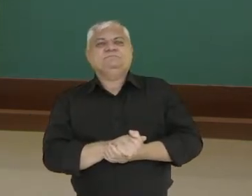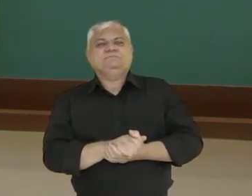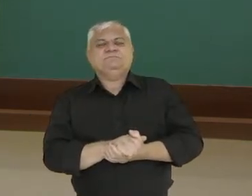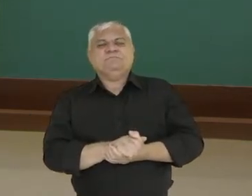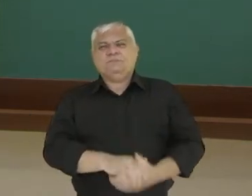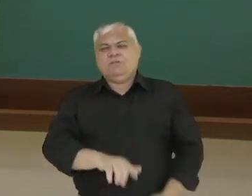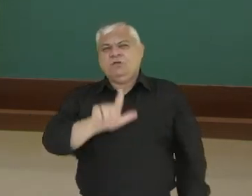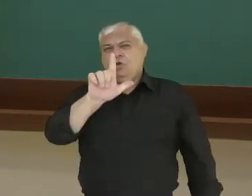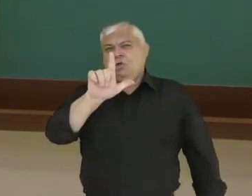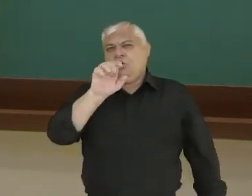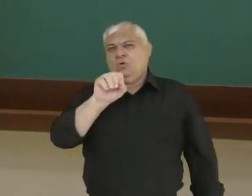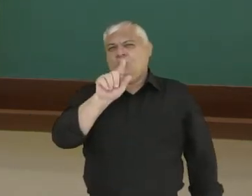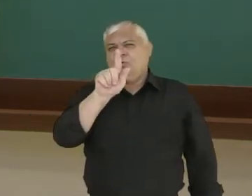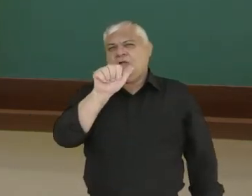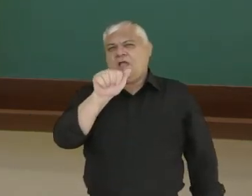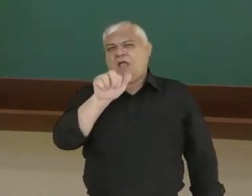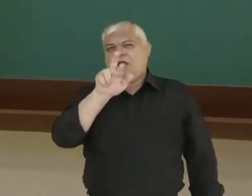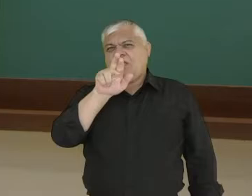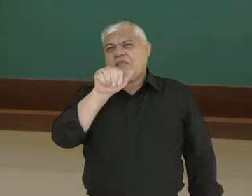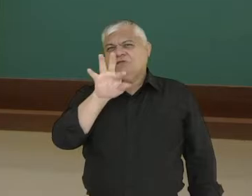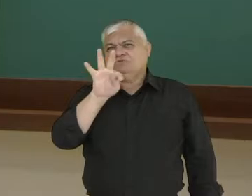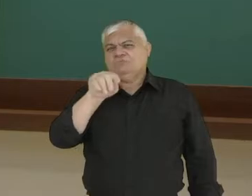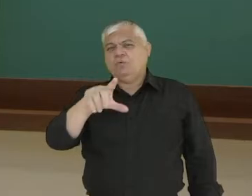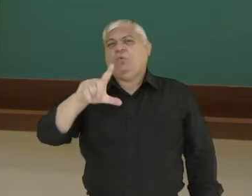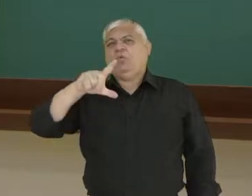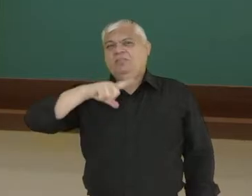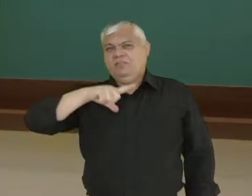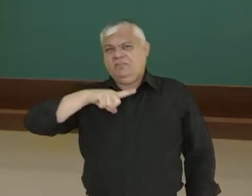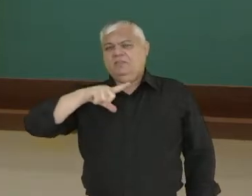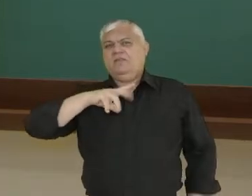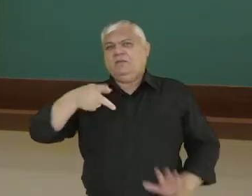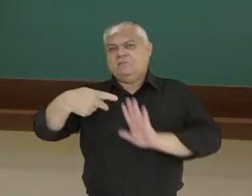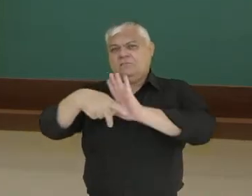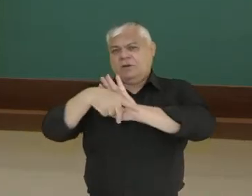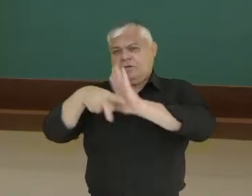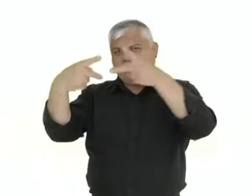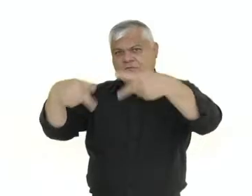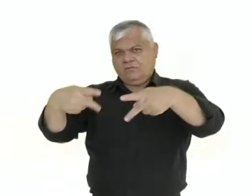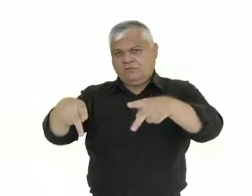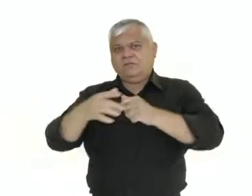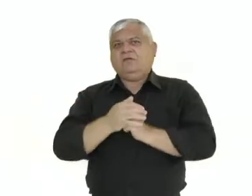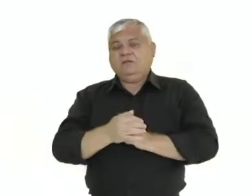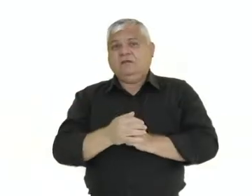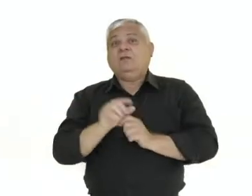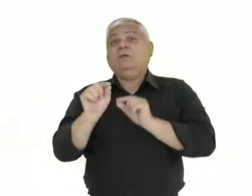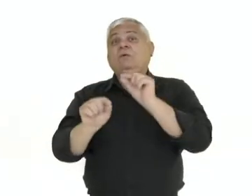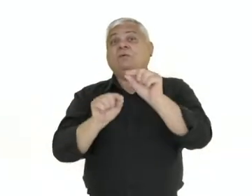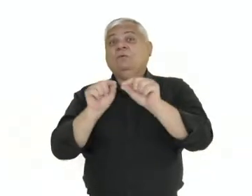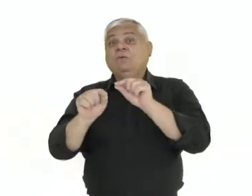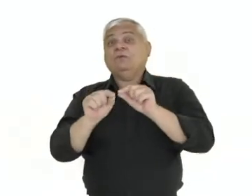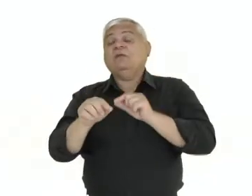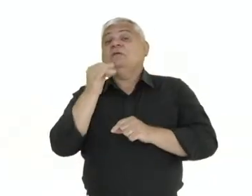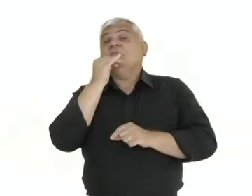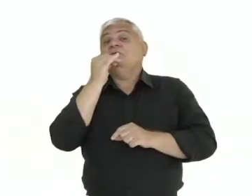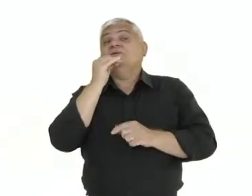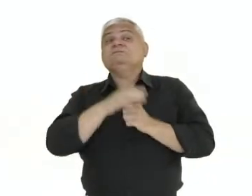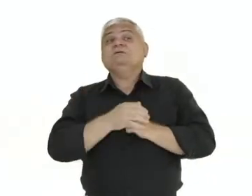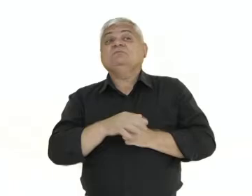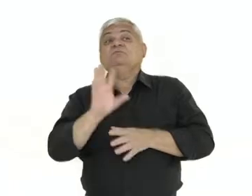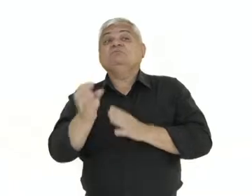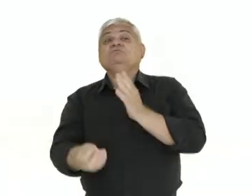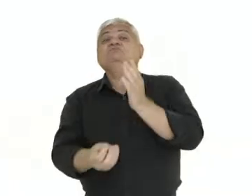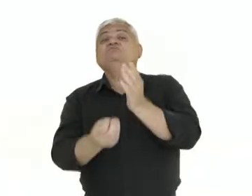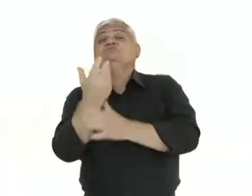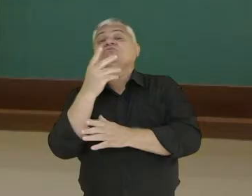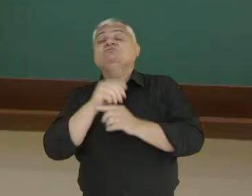Você sabia que os logaritmos possuem algumas propriedades operatórias que advêm das propriedades